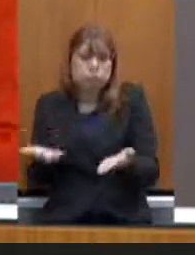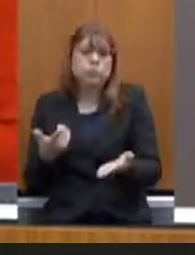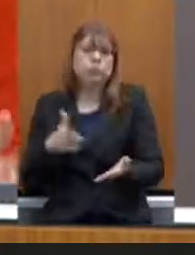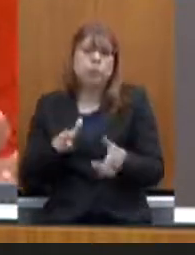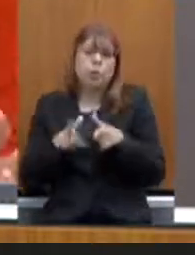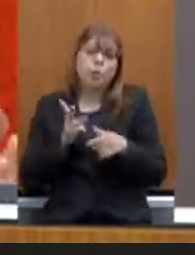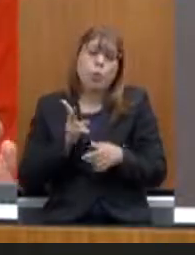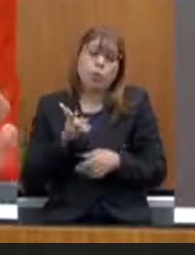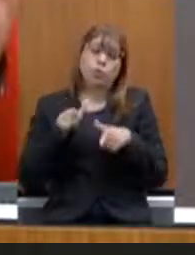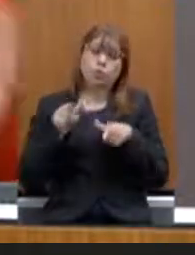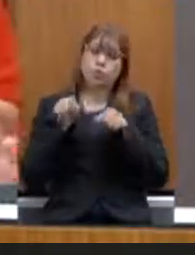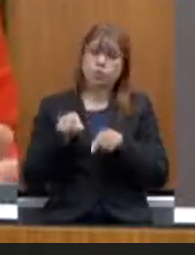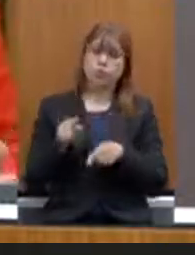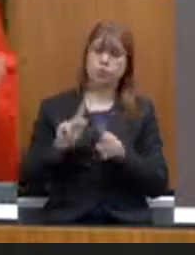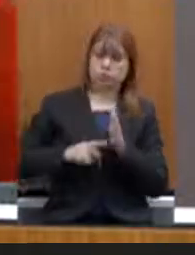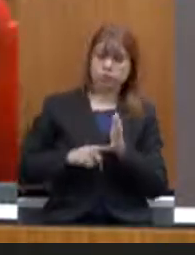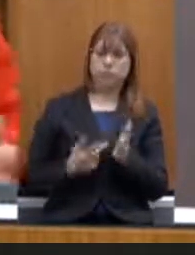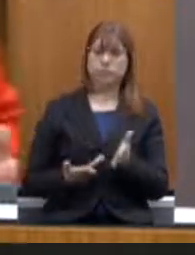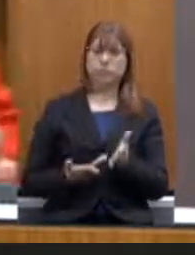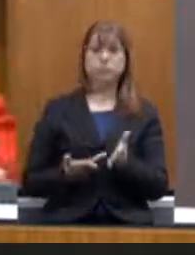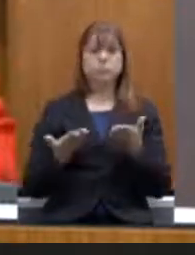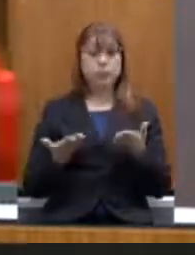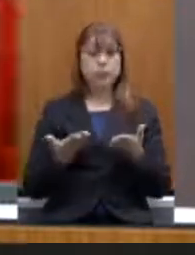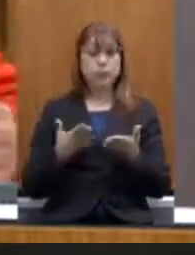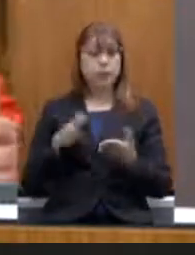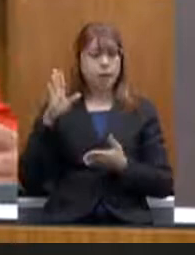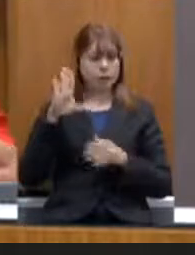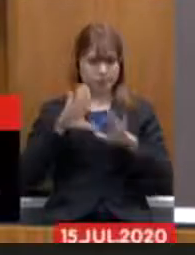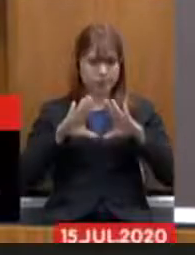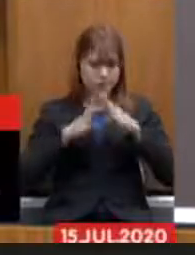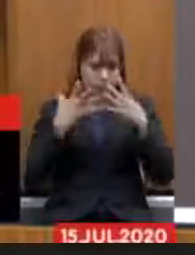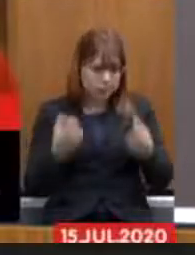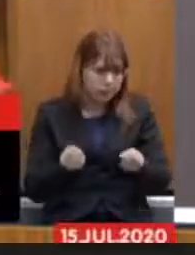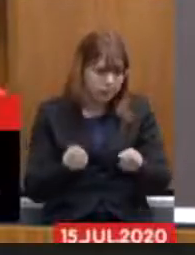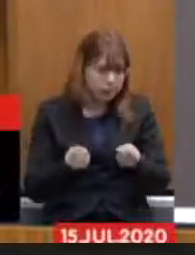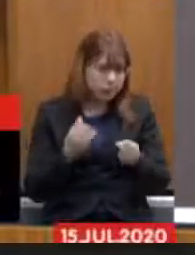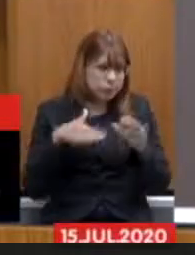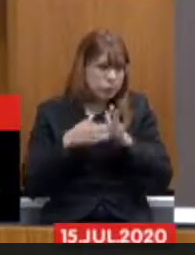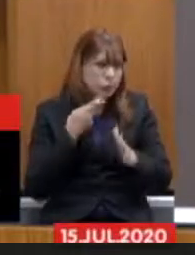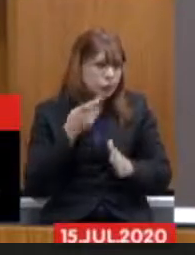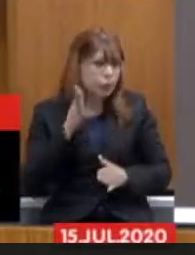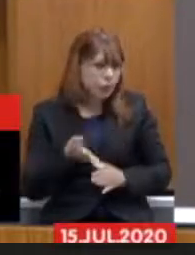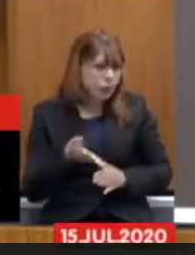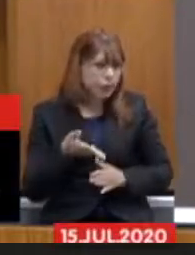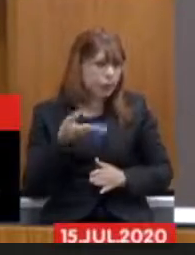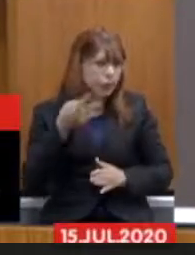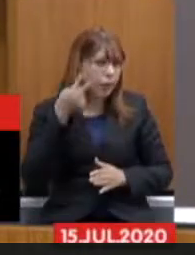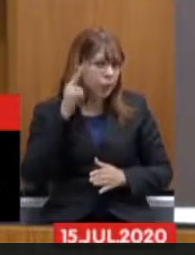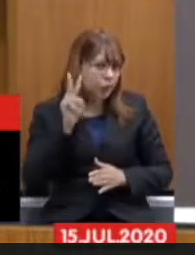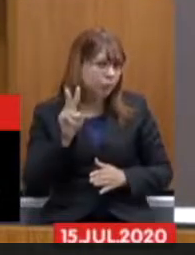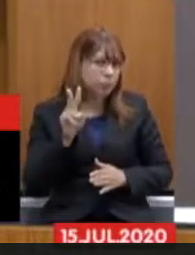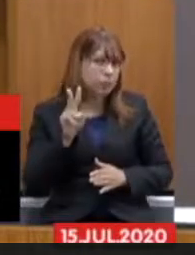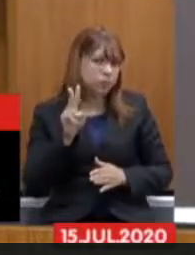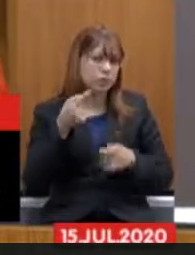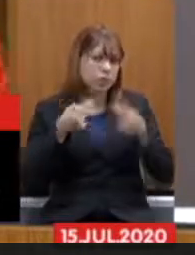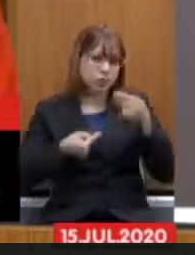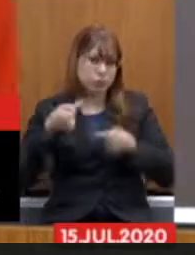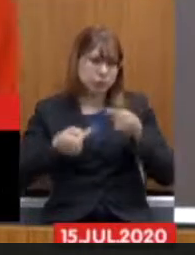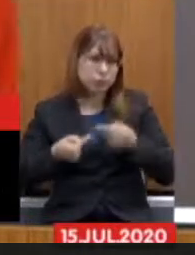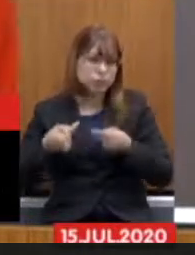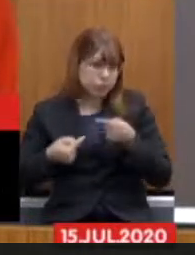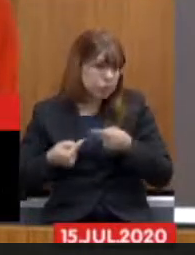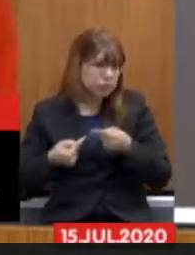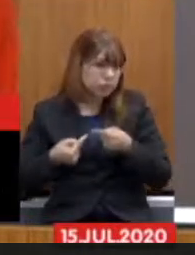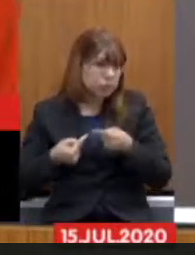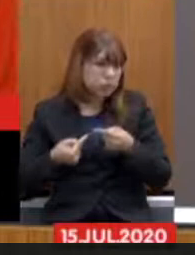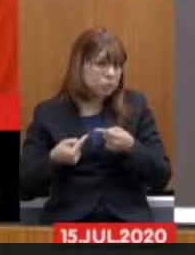que se assembleia vai ouvir tudo o que foi discutido nesses dois nesses dias né de debate